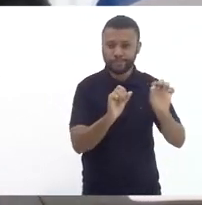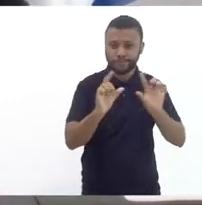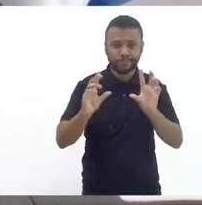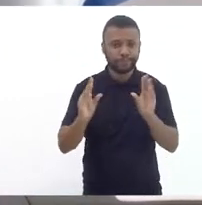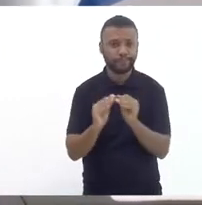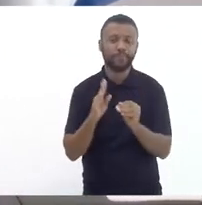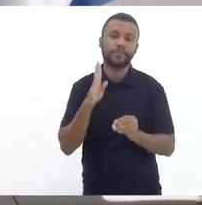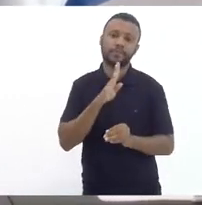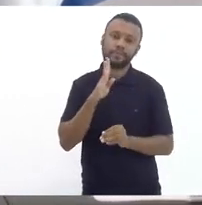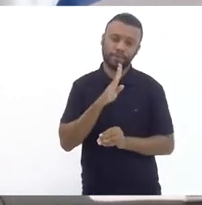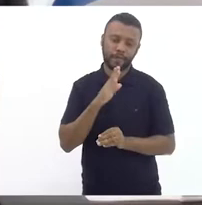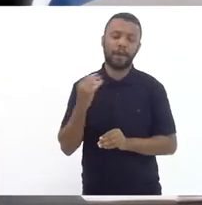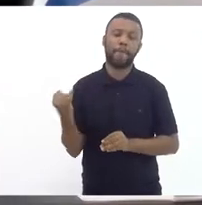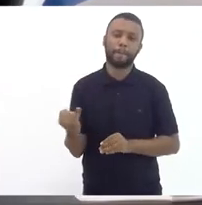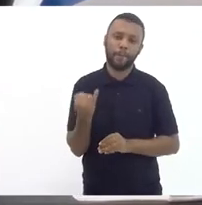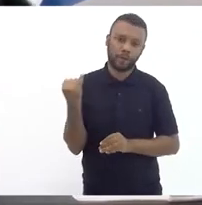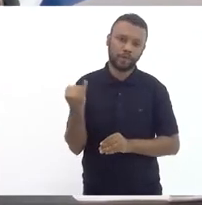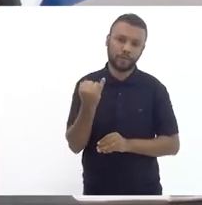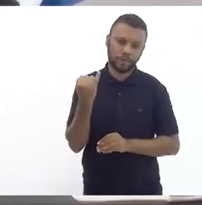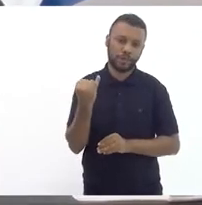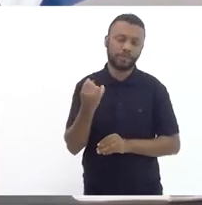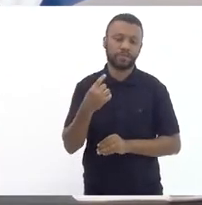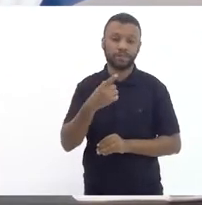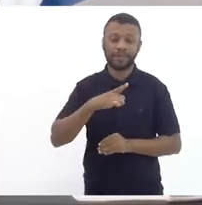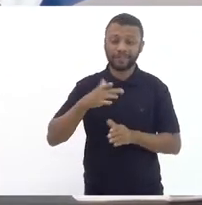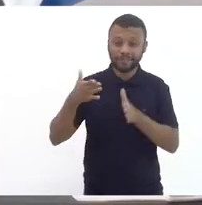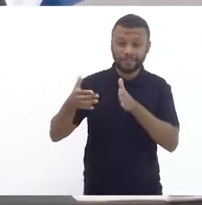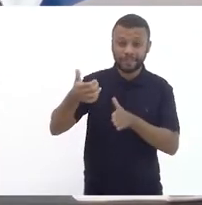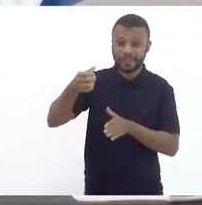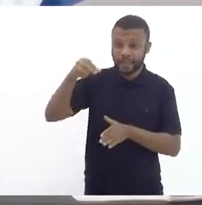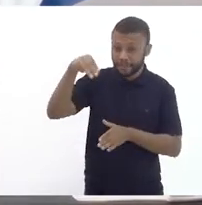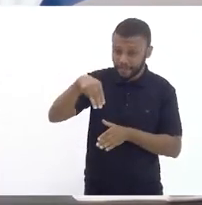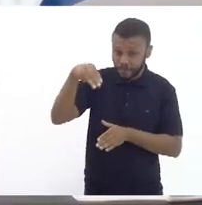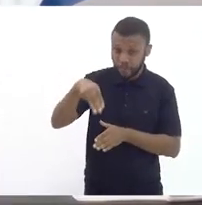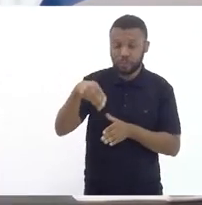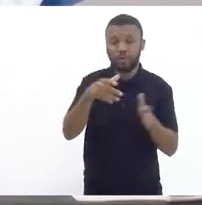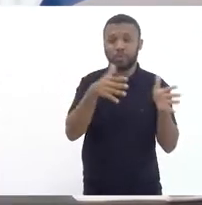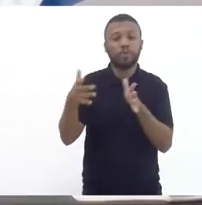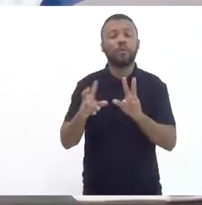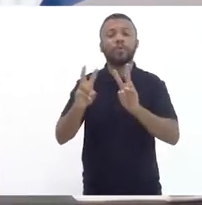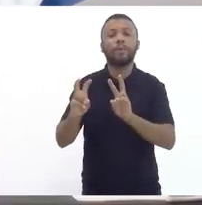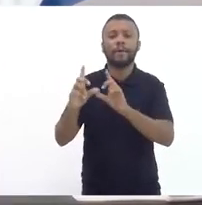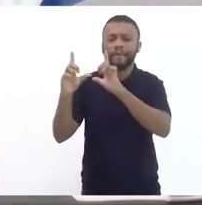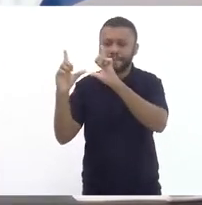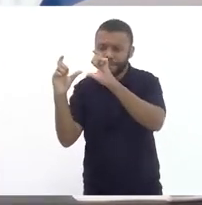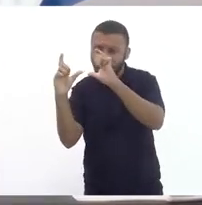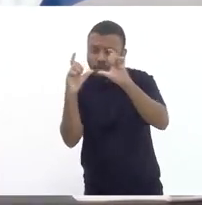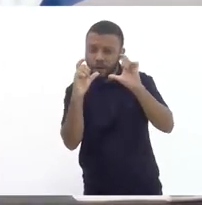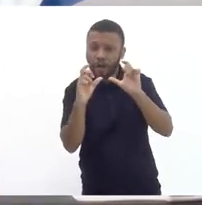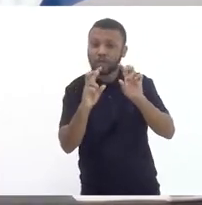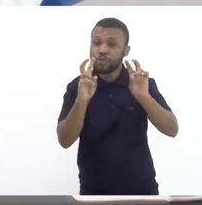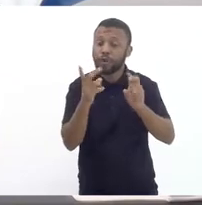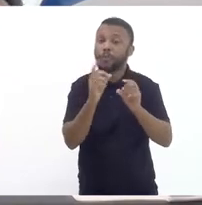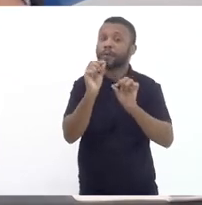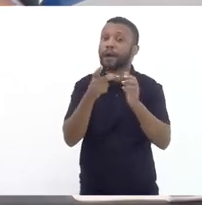muito importante, tem uma apresentação de cerca de 10 minutos sobre fotos relacionadas à infraestrutura das estações. E